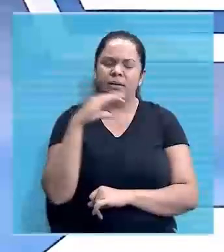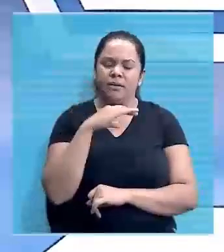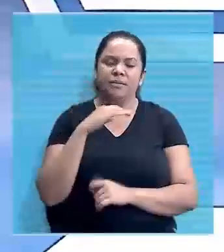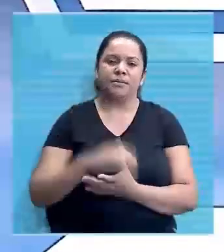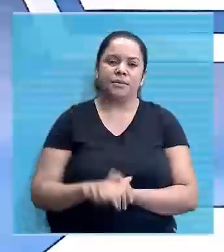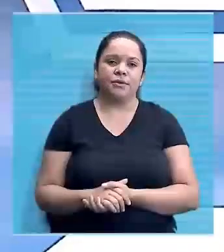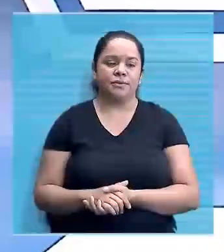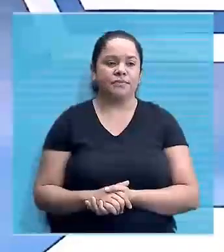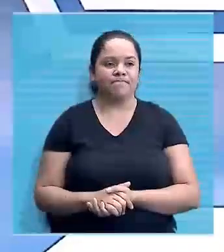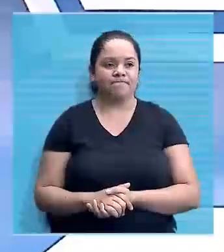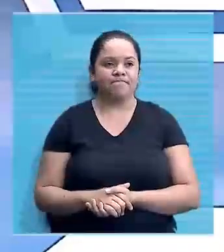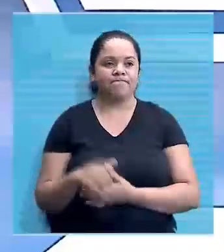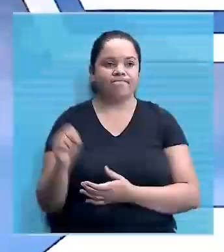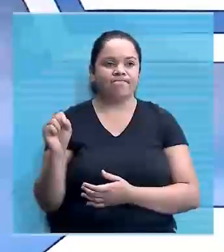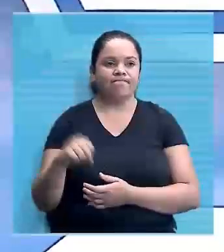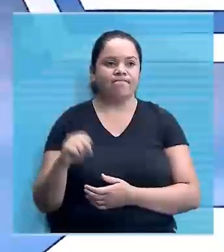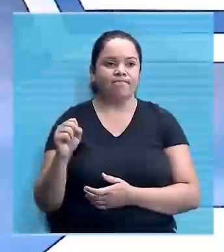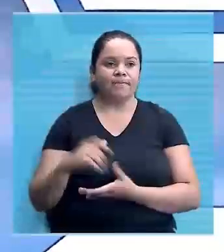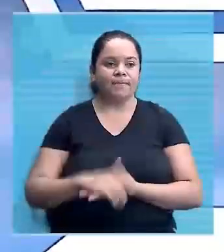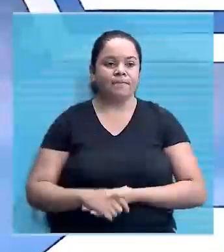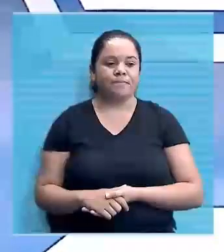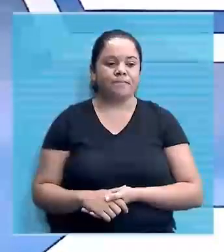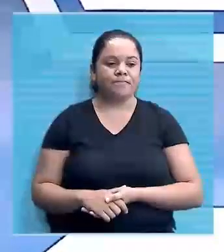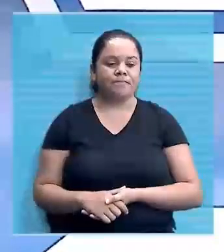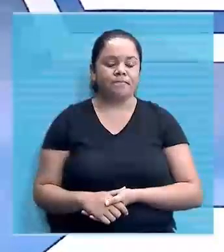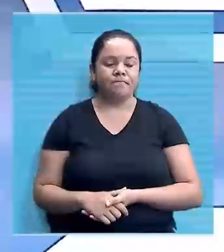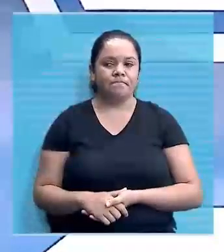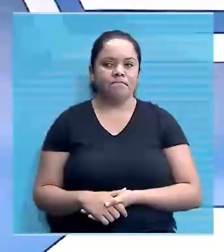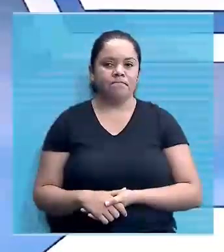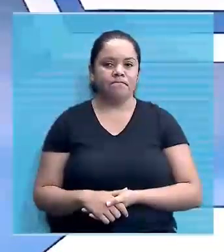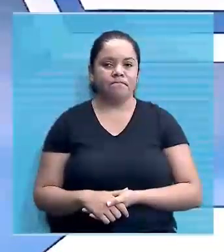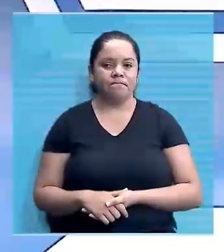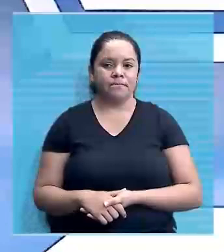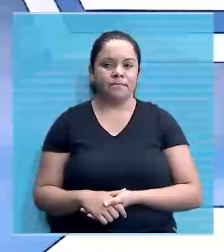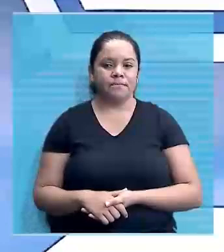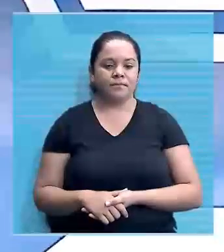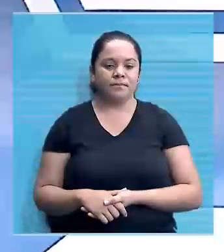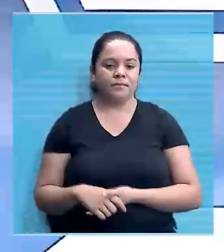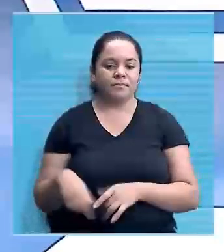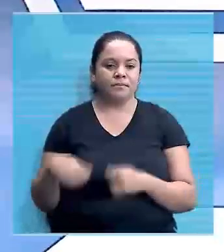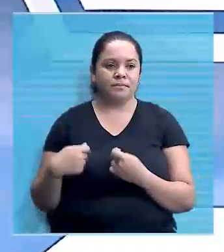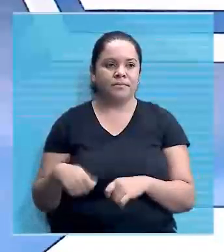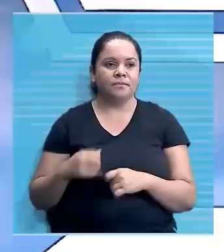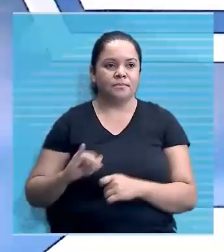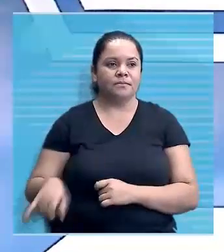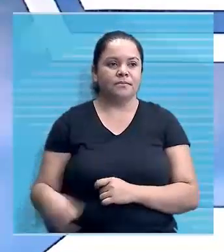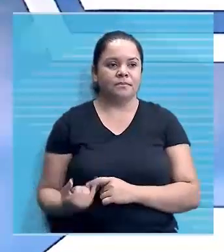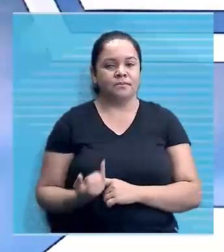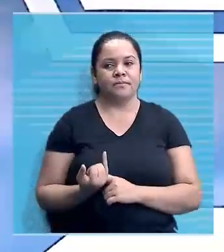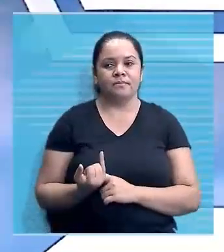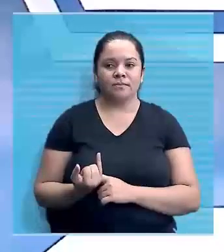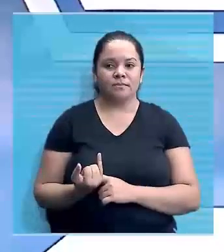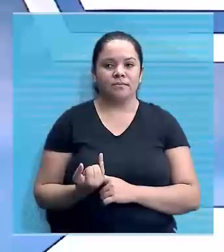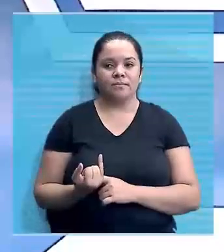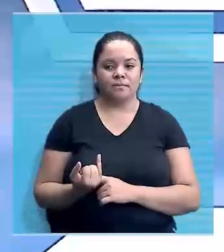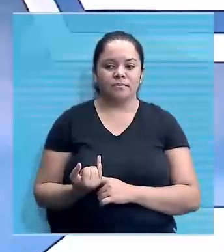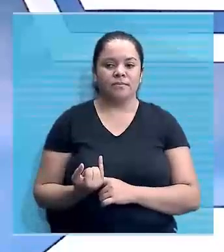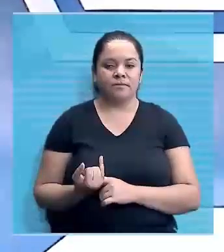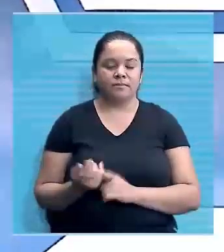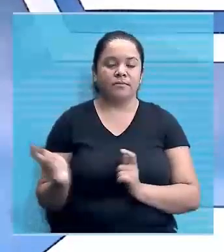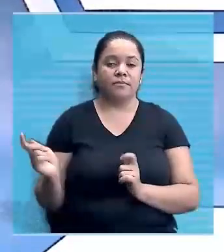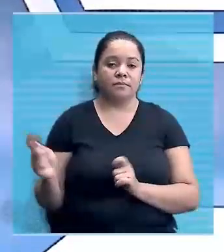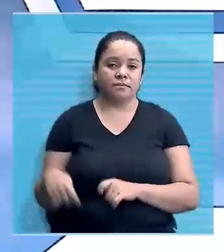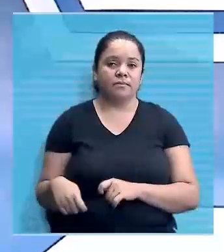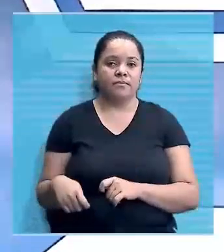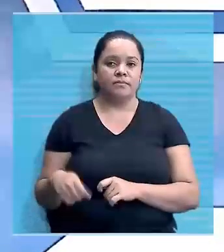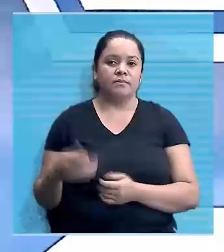aulas vão embora rapidinho então nós temos que tirar o maior proveito o máximo proveito possível destas